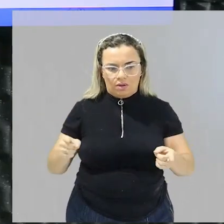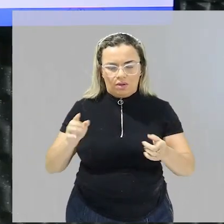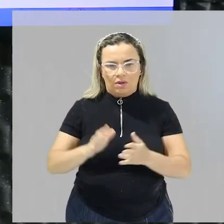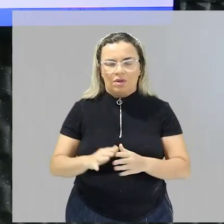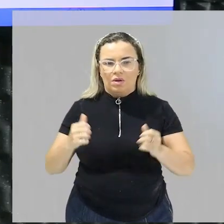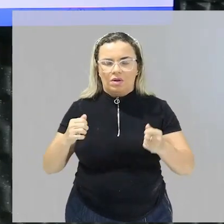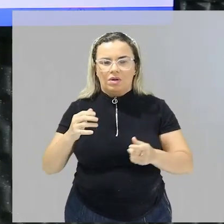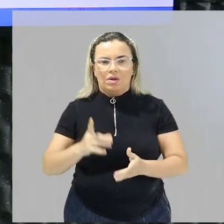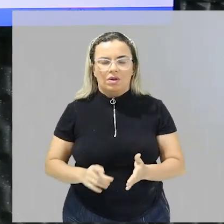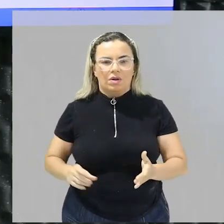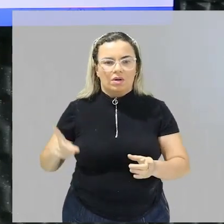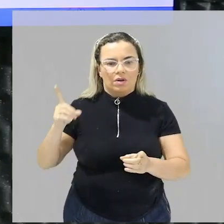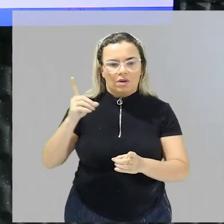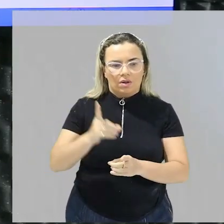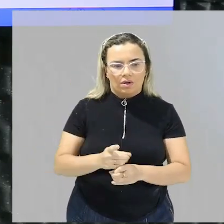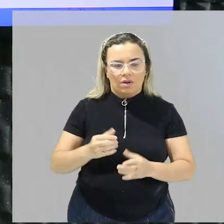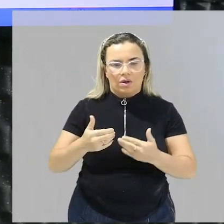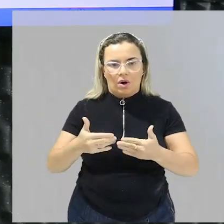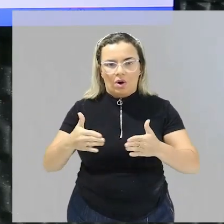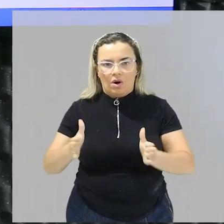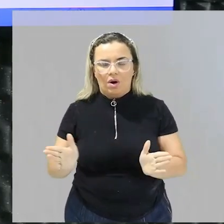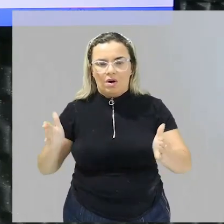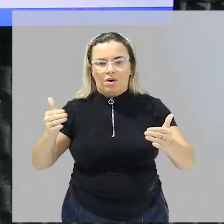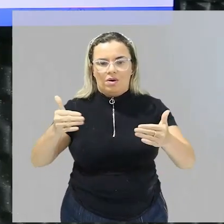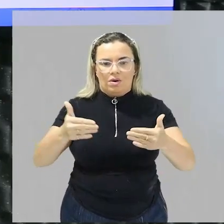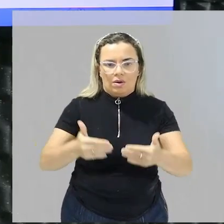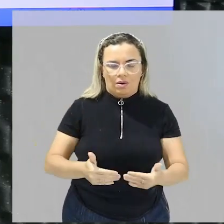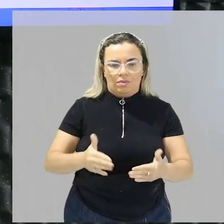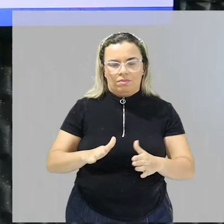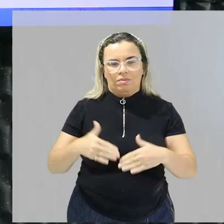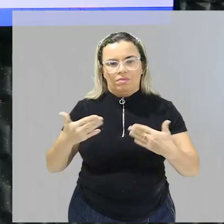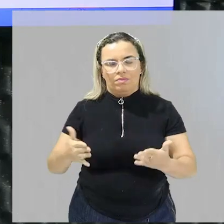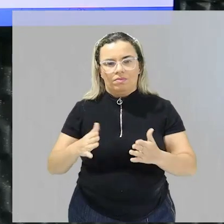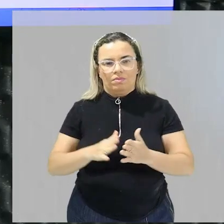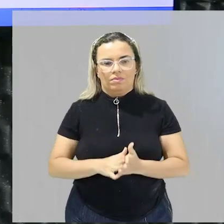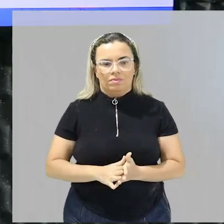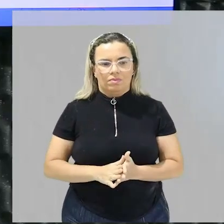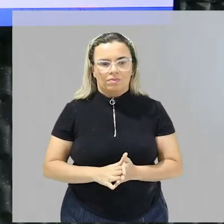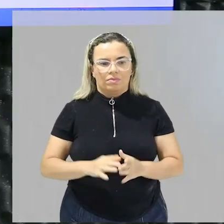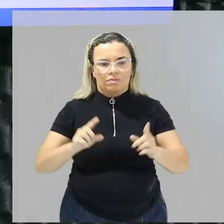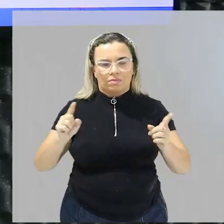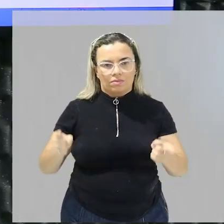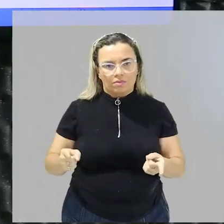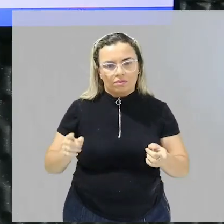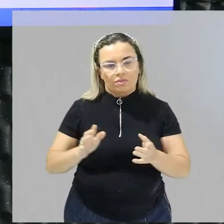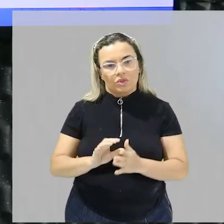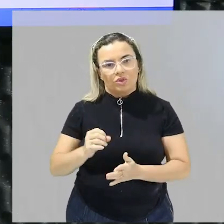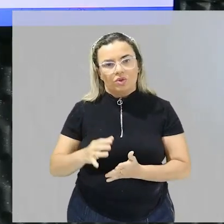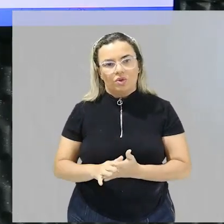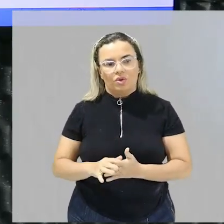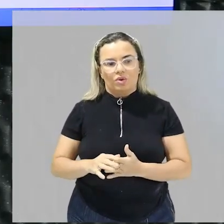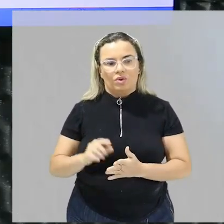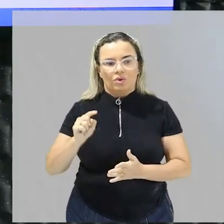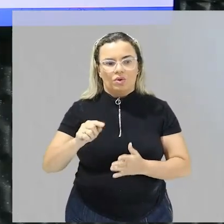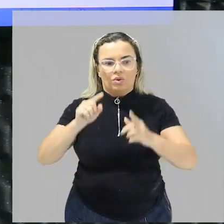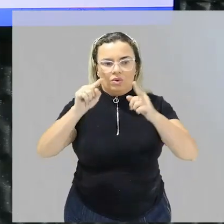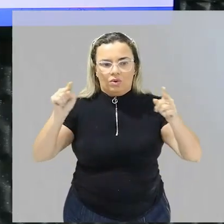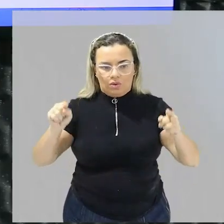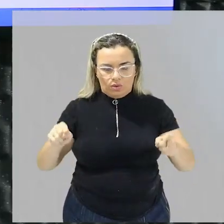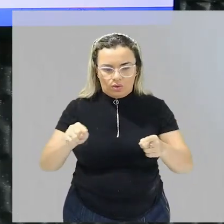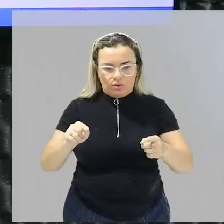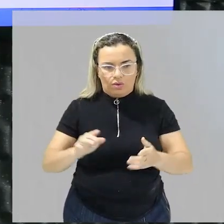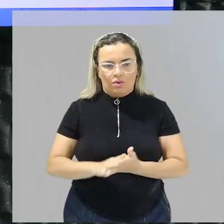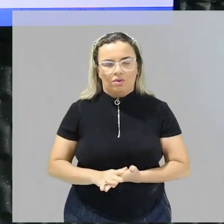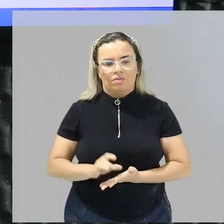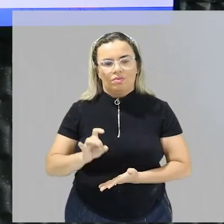precisa identificar quando o intervalo é aberto ou fechado, se aparecer parênteses ou chaves, tá? Ou colchete. No caso aqui, né,